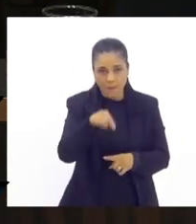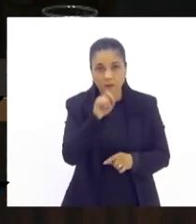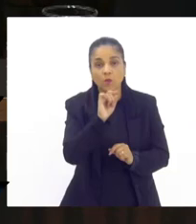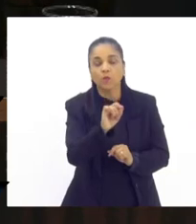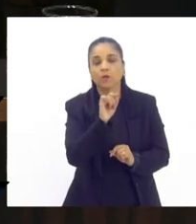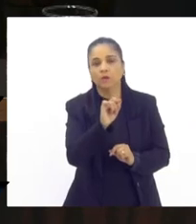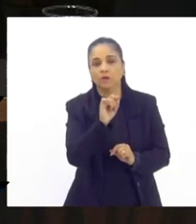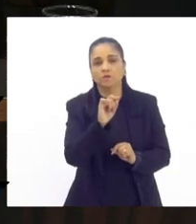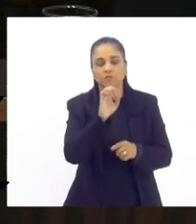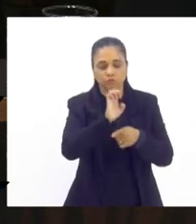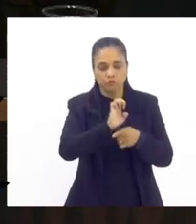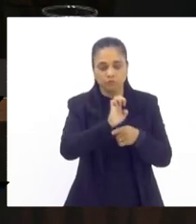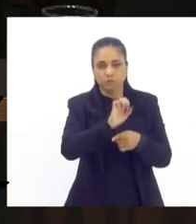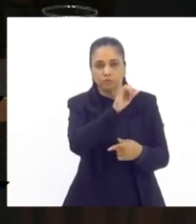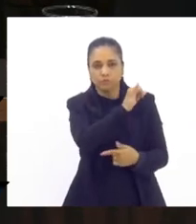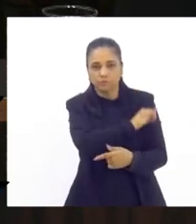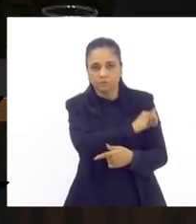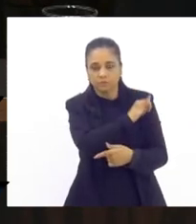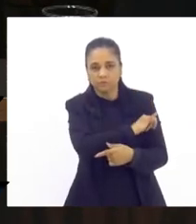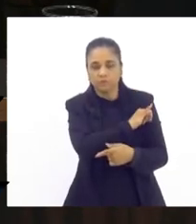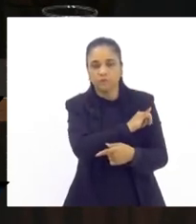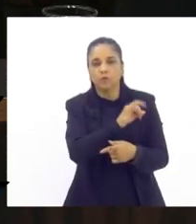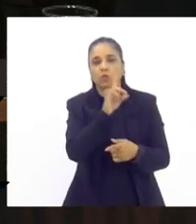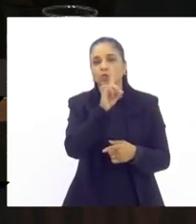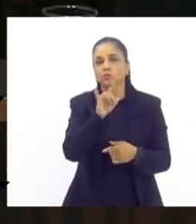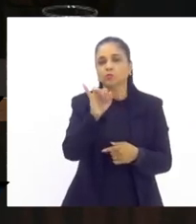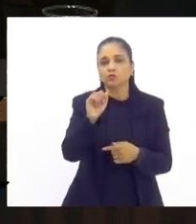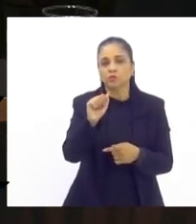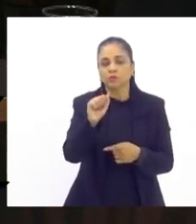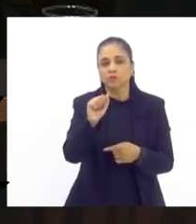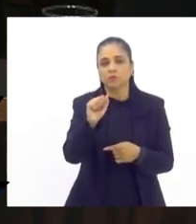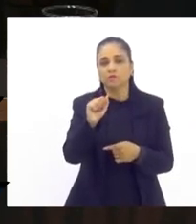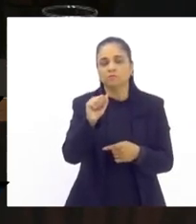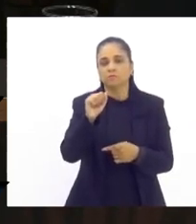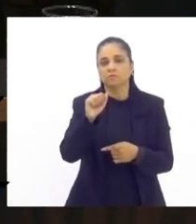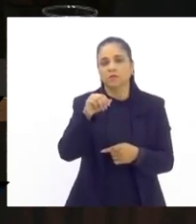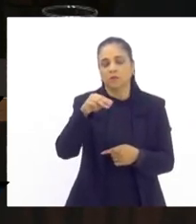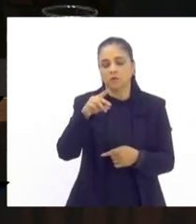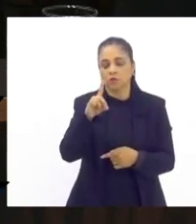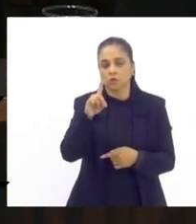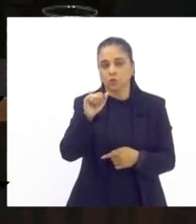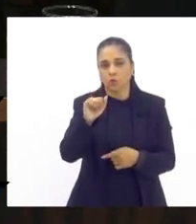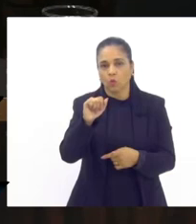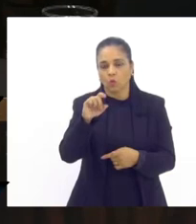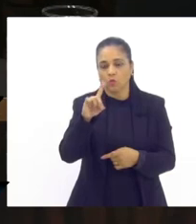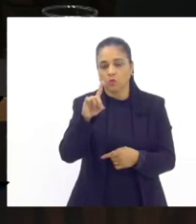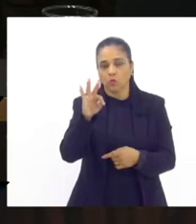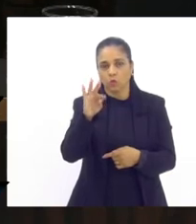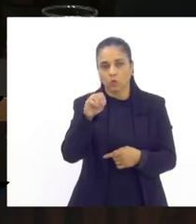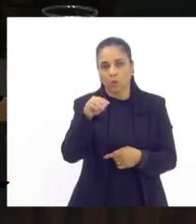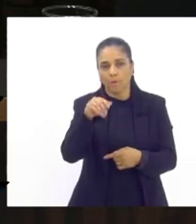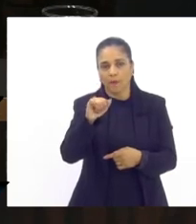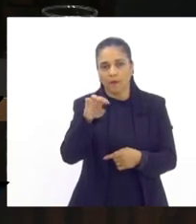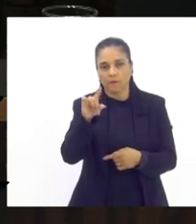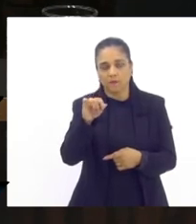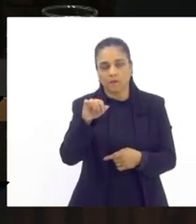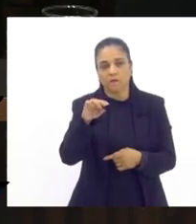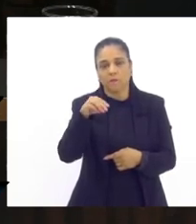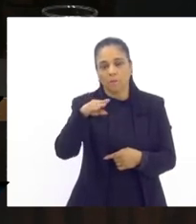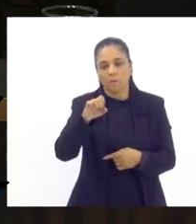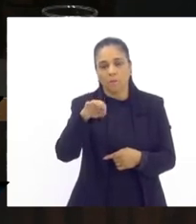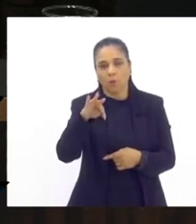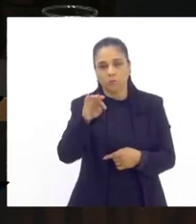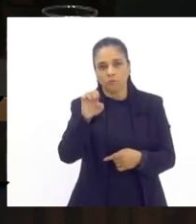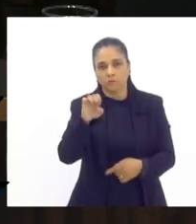Estado do Rio de Janeiro o dia da tomada de Monte Castelo, Parecer das Comissões de Constituição e Justiça